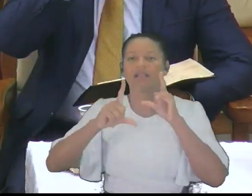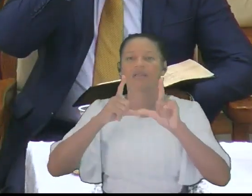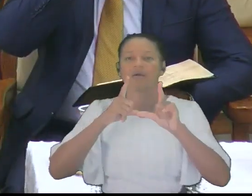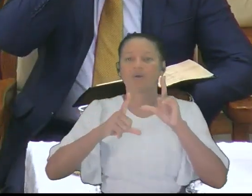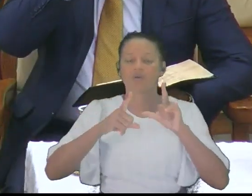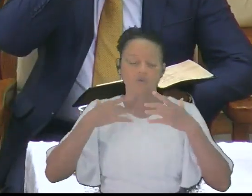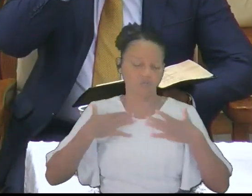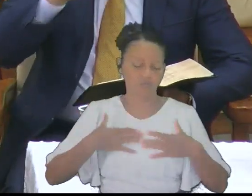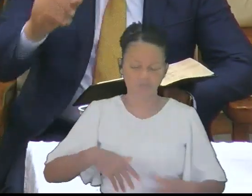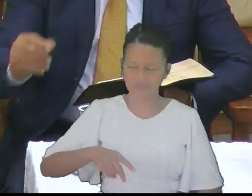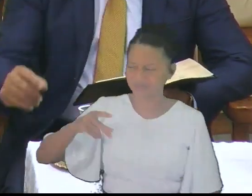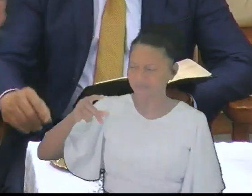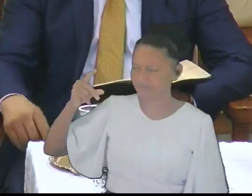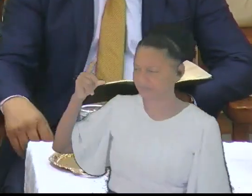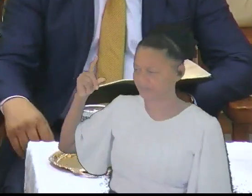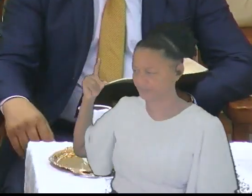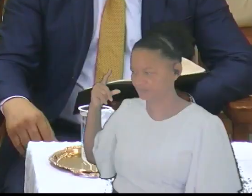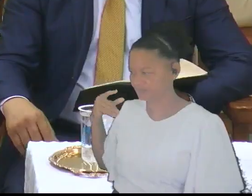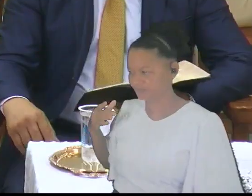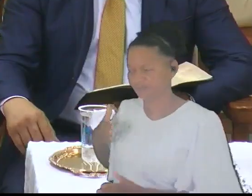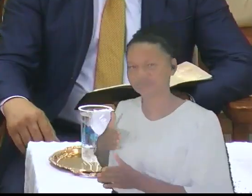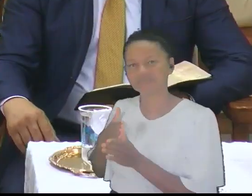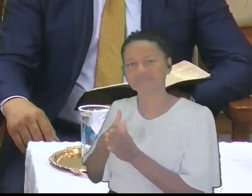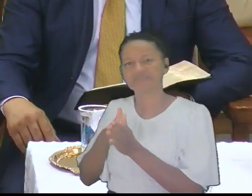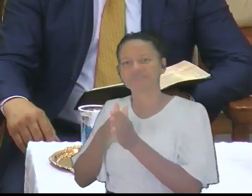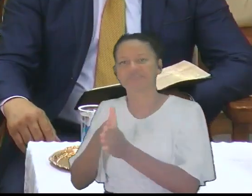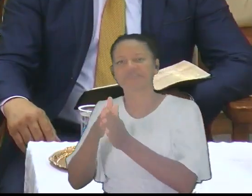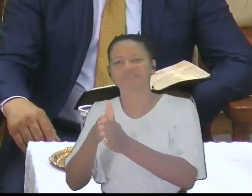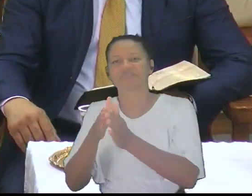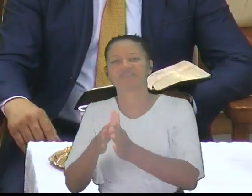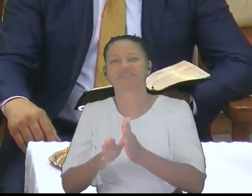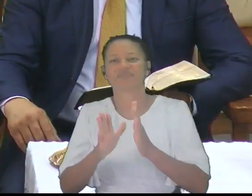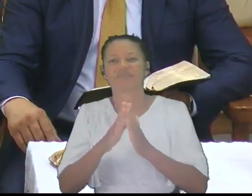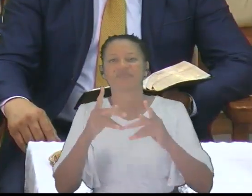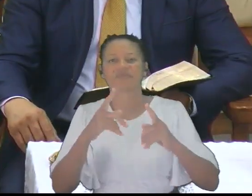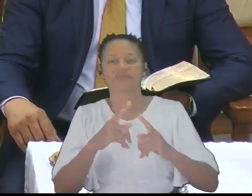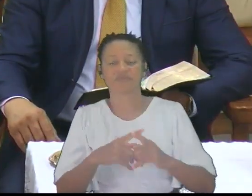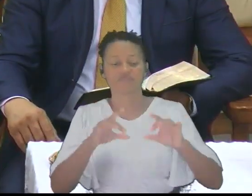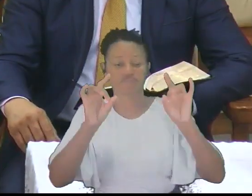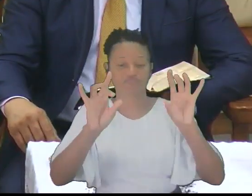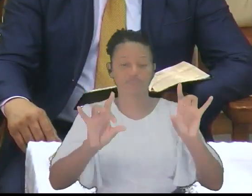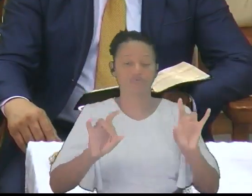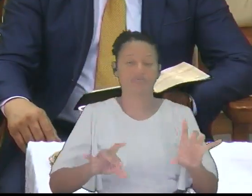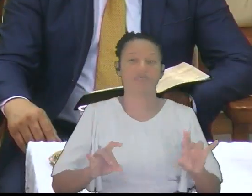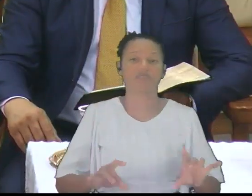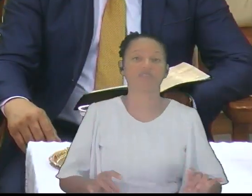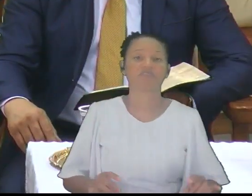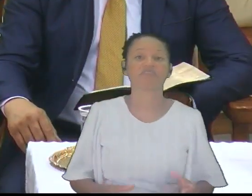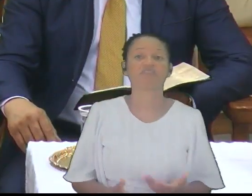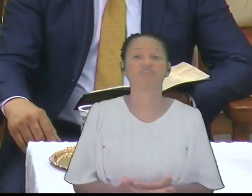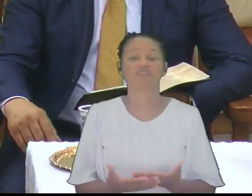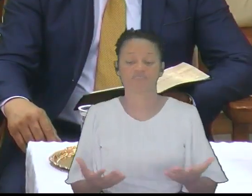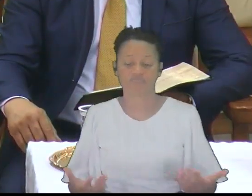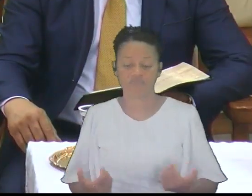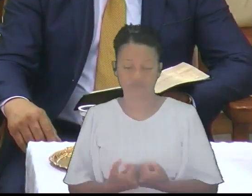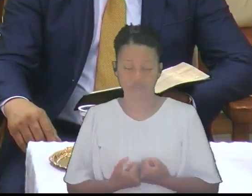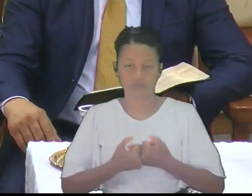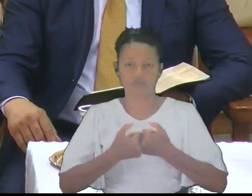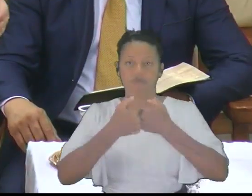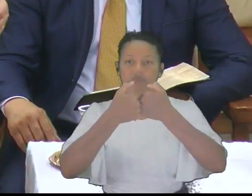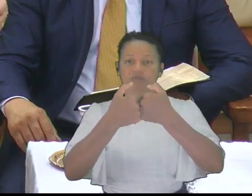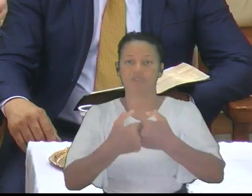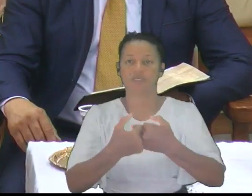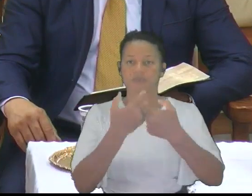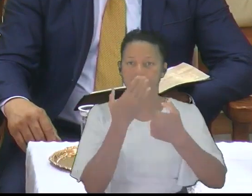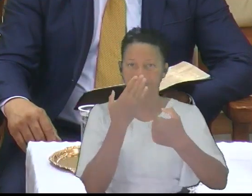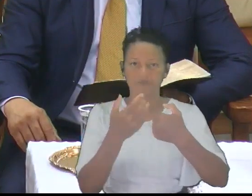Antigo Testamento, e eles entram na igreja, e aquela solenidade, e eles botam a arca na